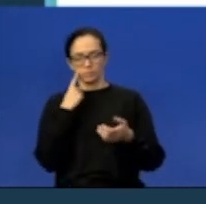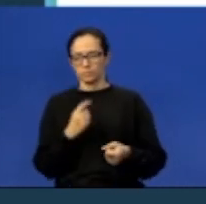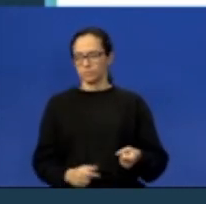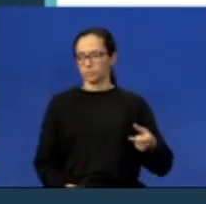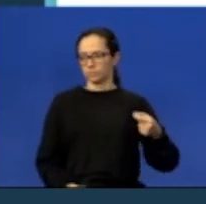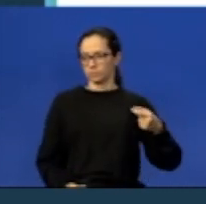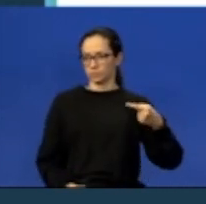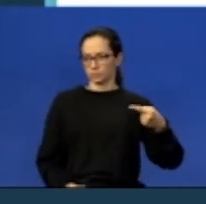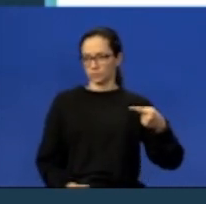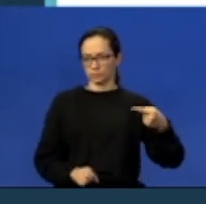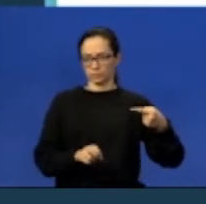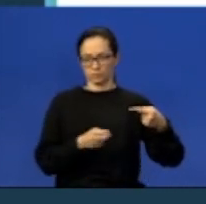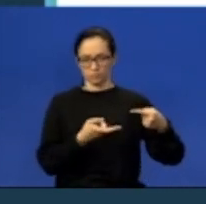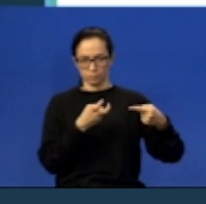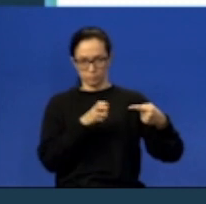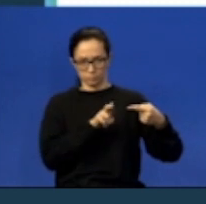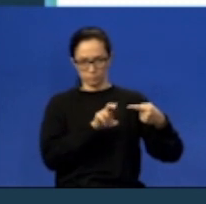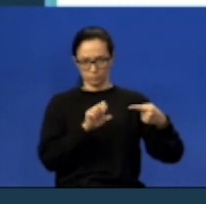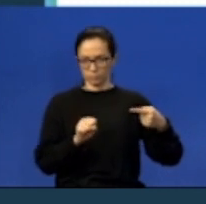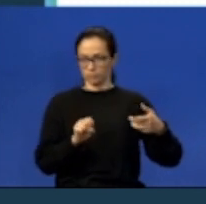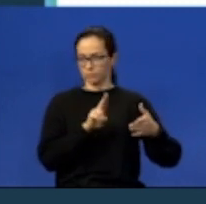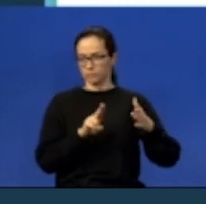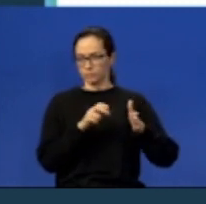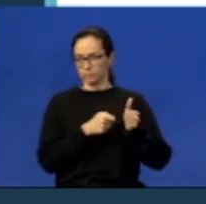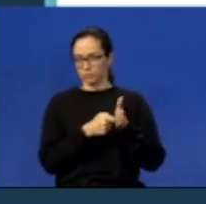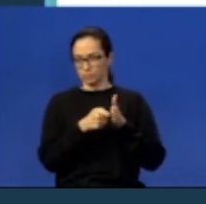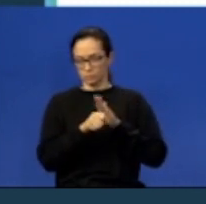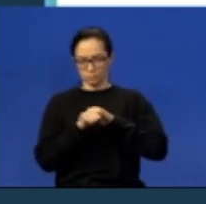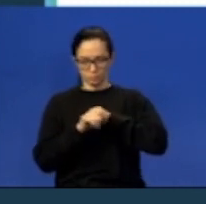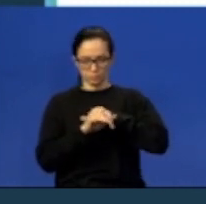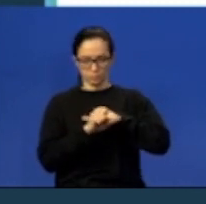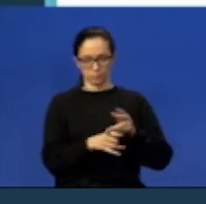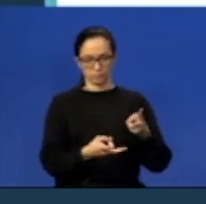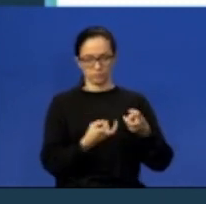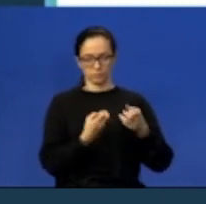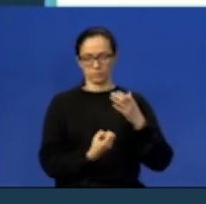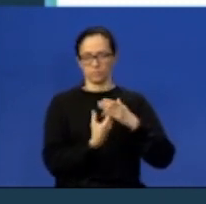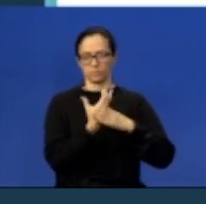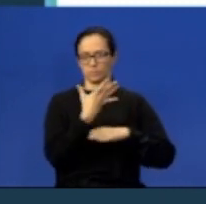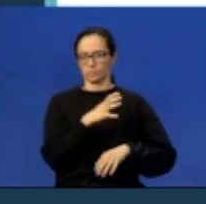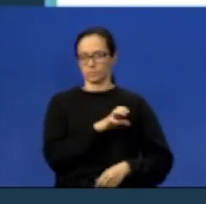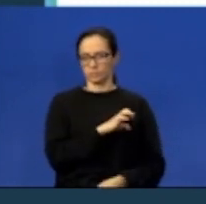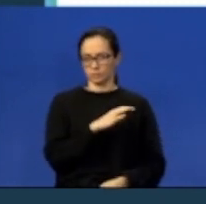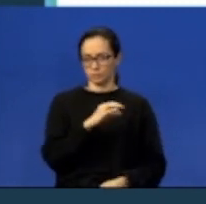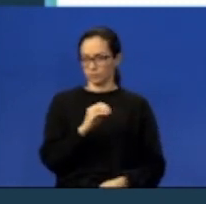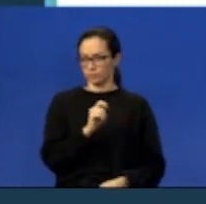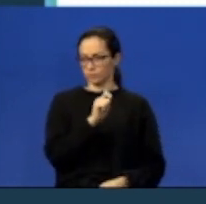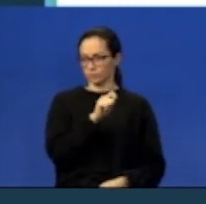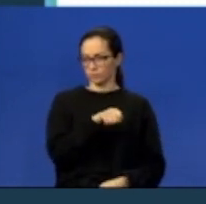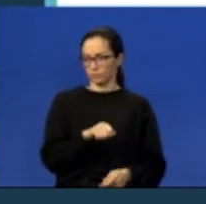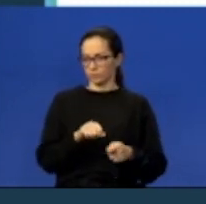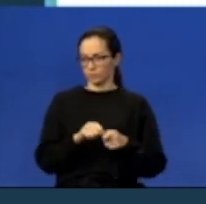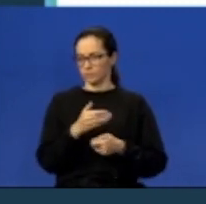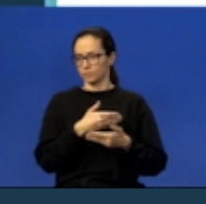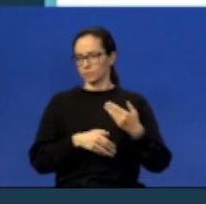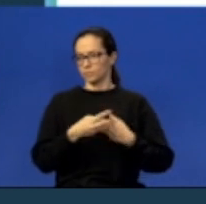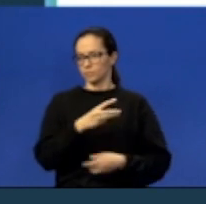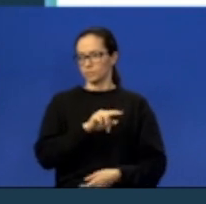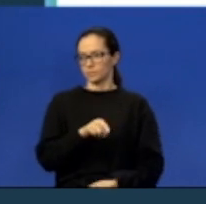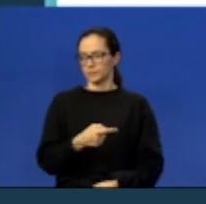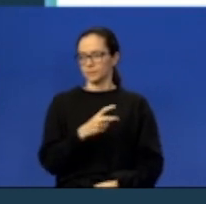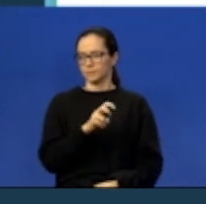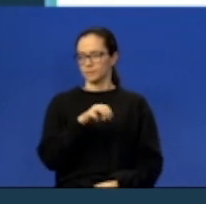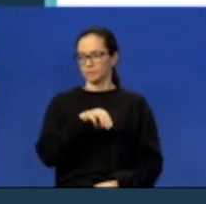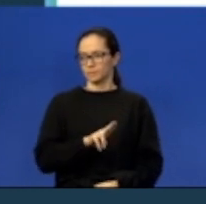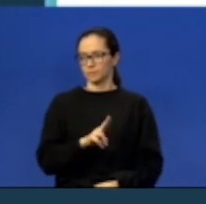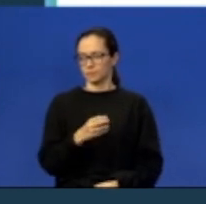Item 1. Na ultrassonografia são utilizados transdutores responsáveis pela produção e recepção de eco, transdutores de 3,5 MHz